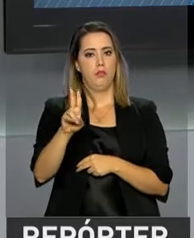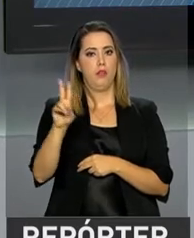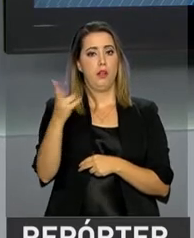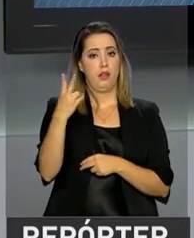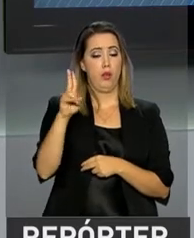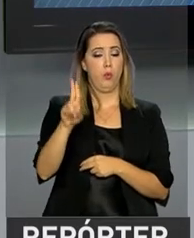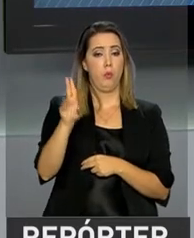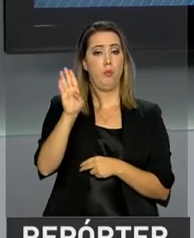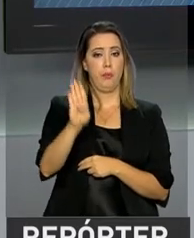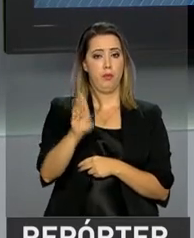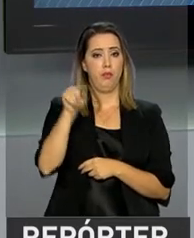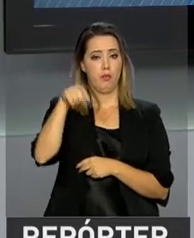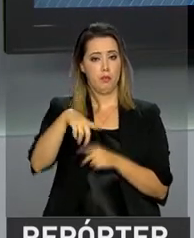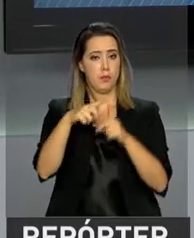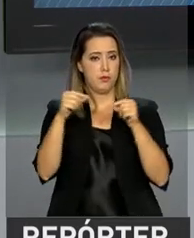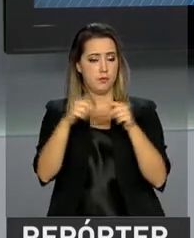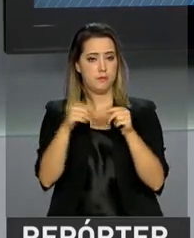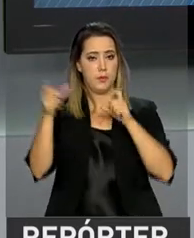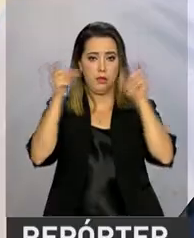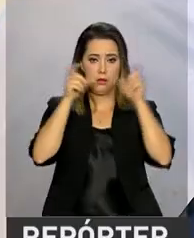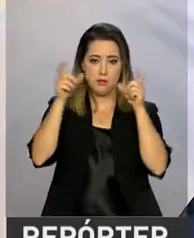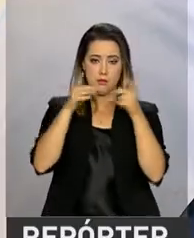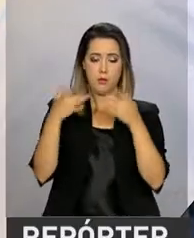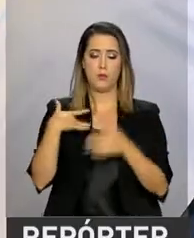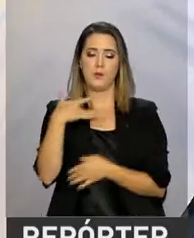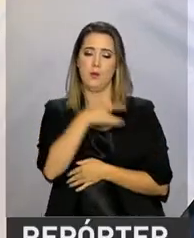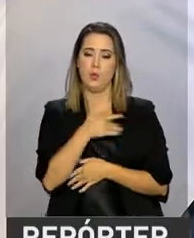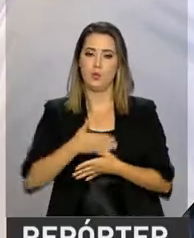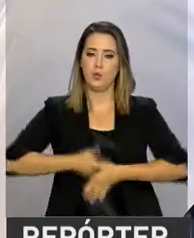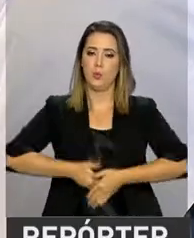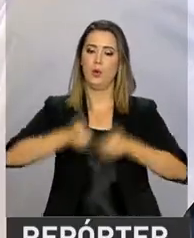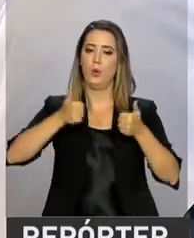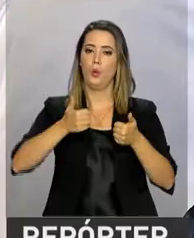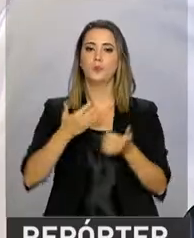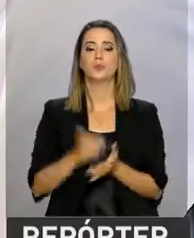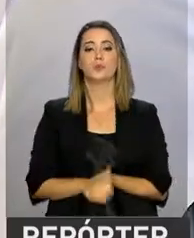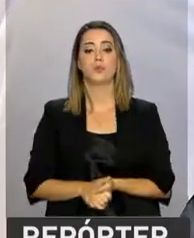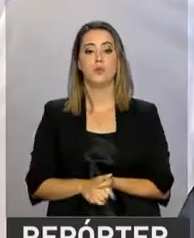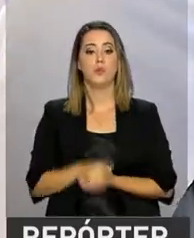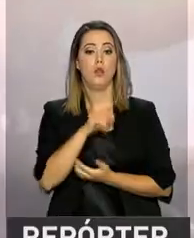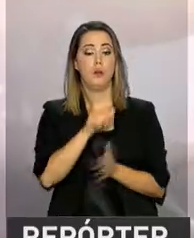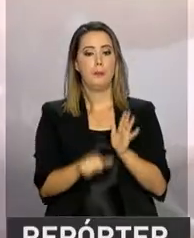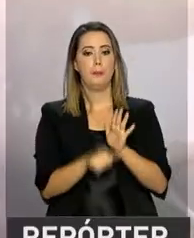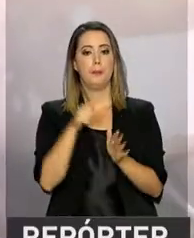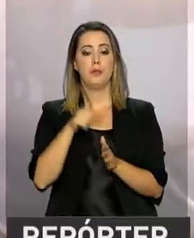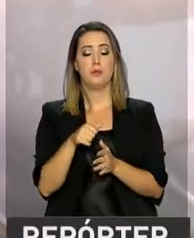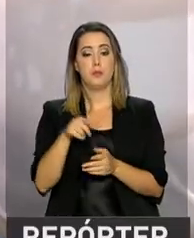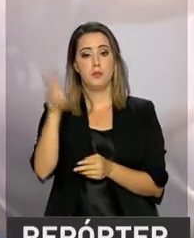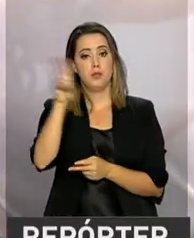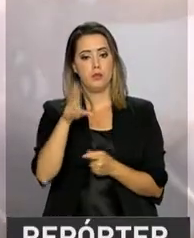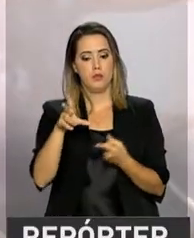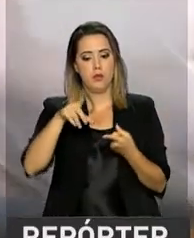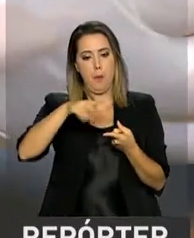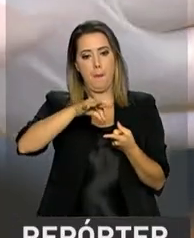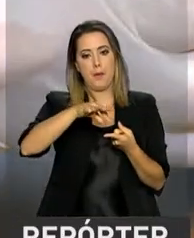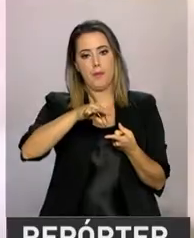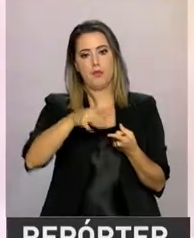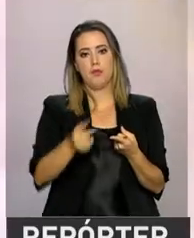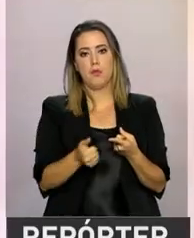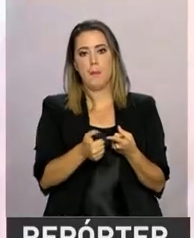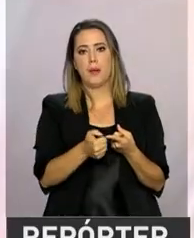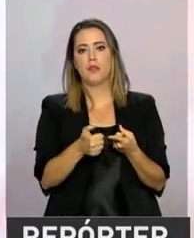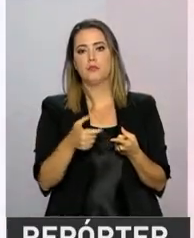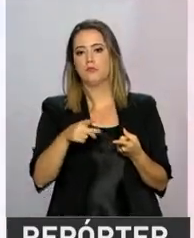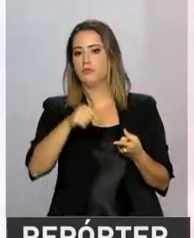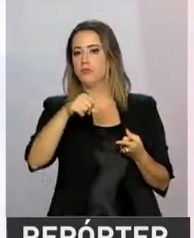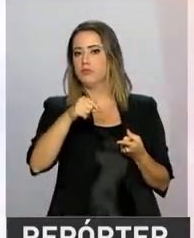população a ficar mais atenta à própria saúde. Pela primeira vez, Alex furou o dedo para medir a glicemia.